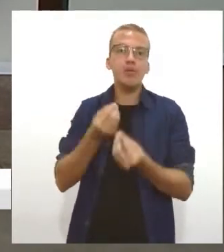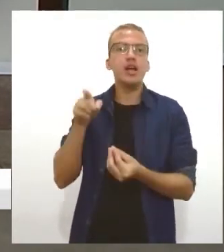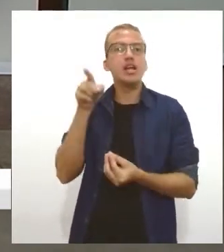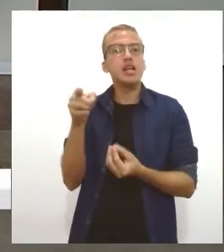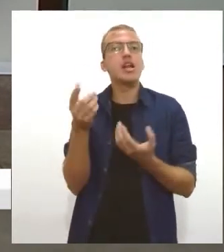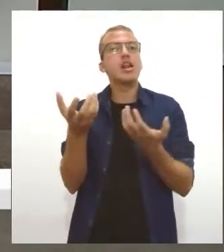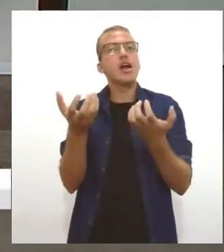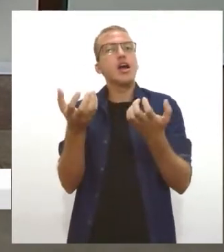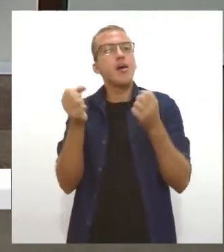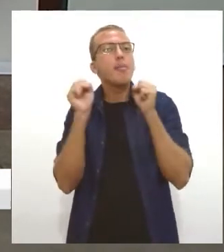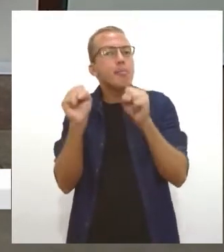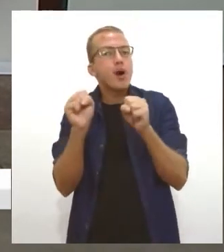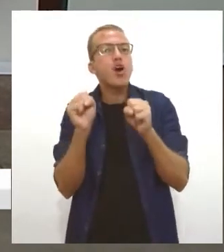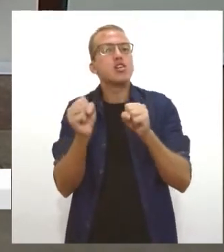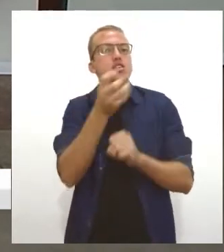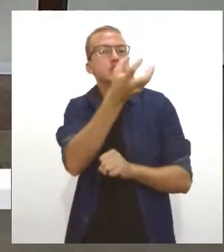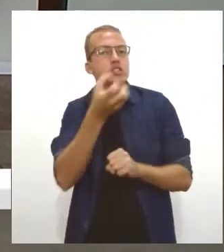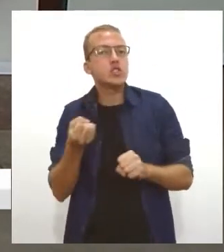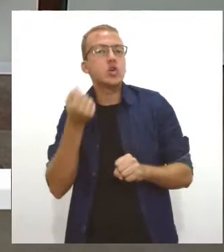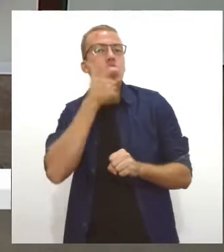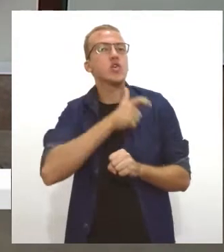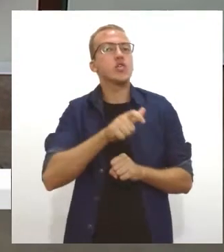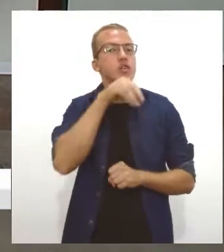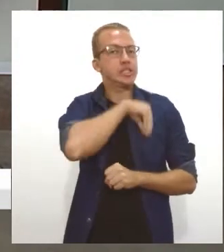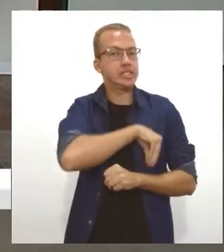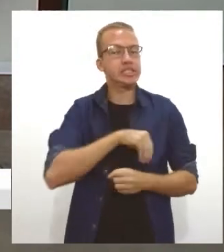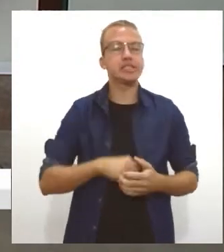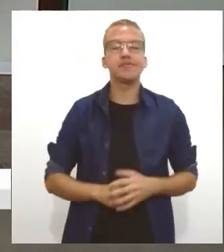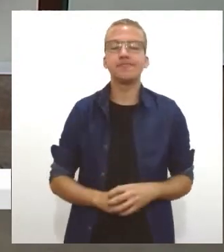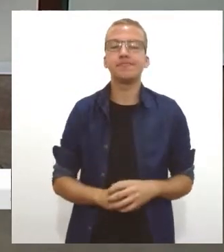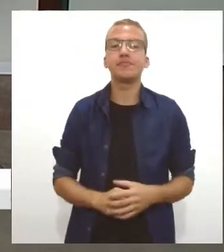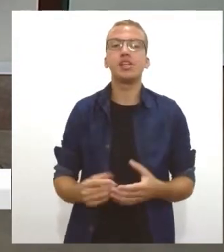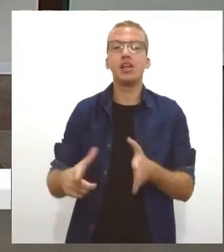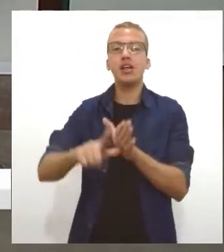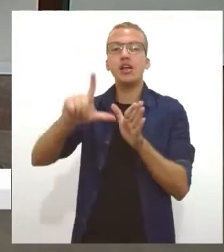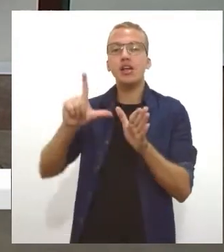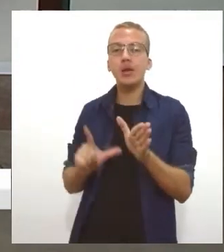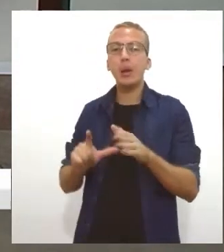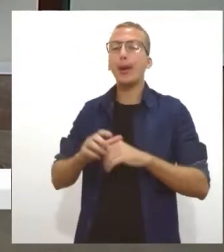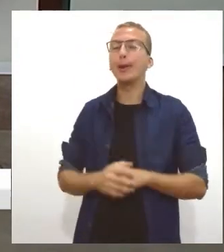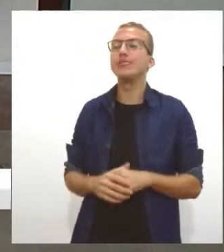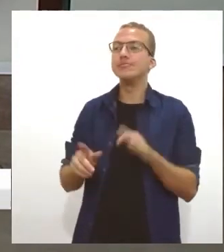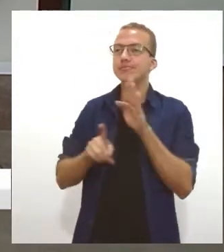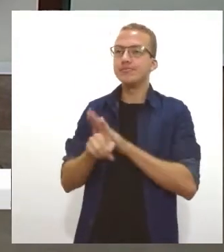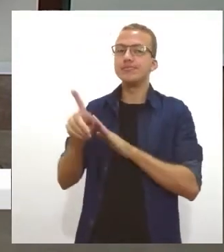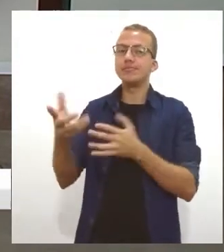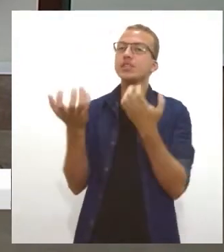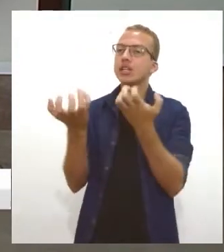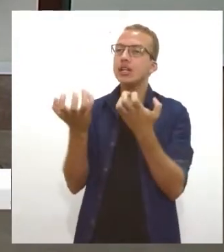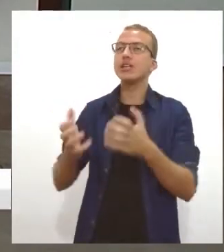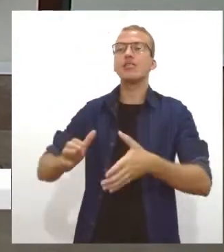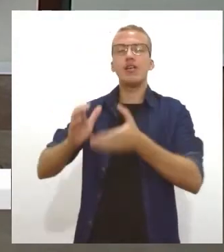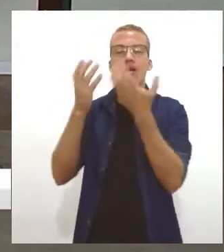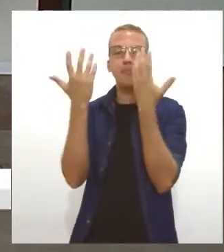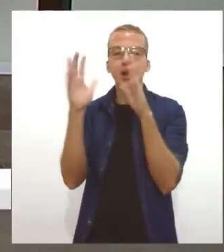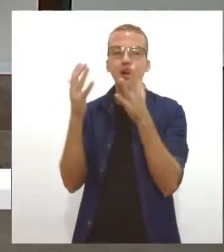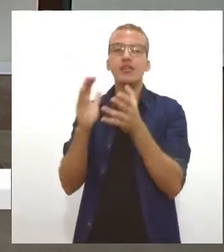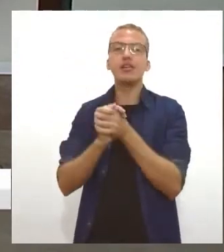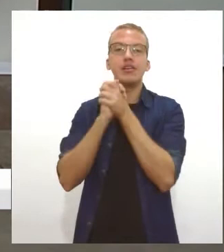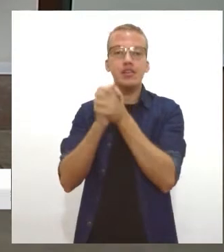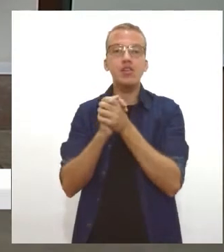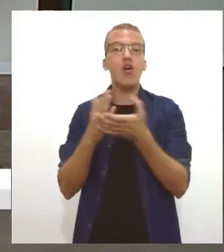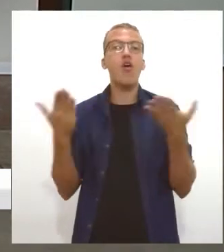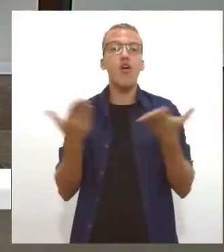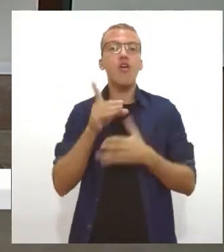né, acessá-lo, mas eu queria, antes de fazer a próxima pergunta para a Aparecida, parabenizá-la. Hoje é o dia do defensor público,